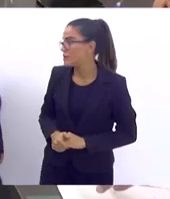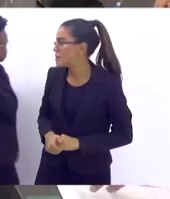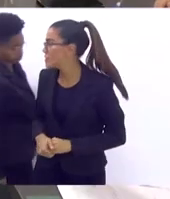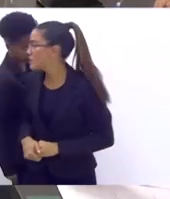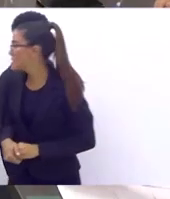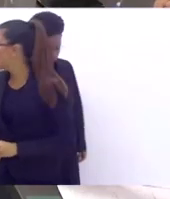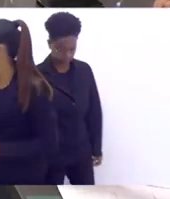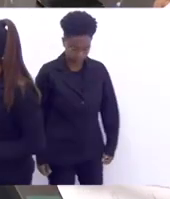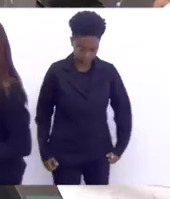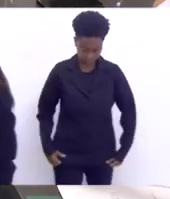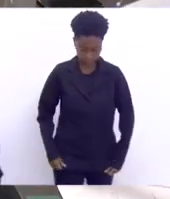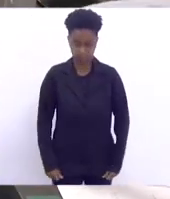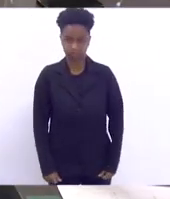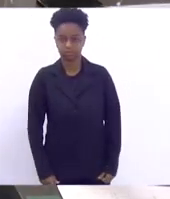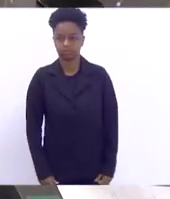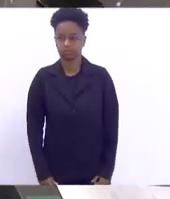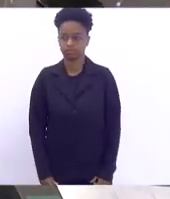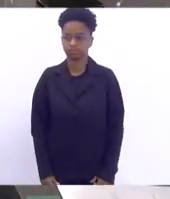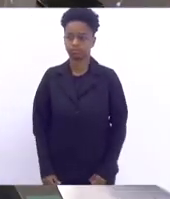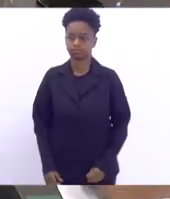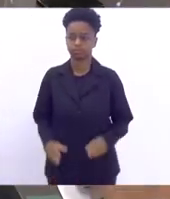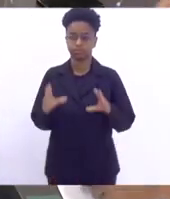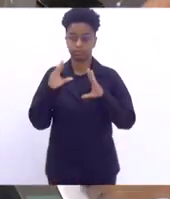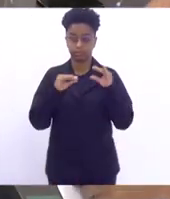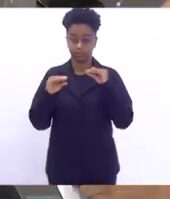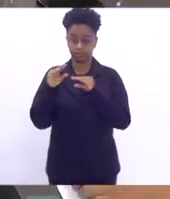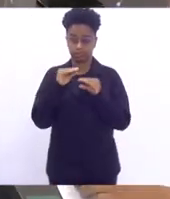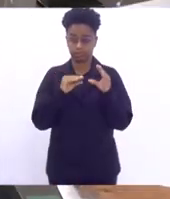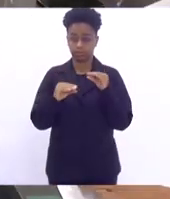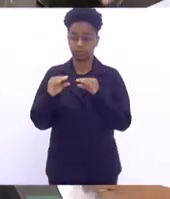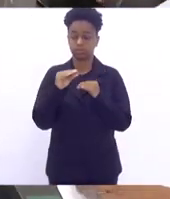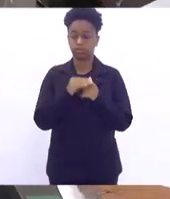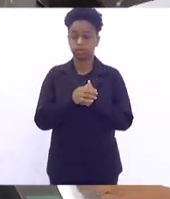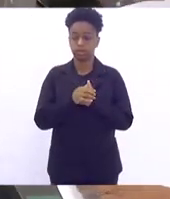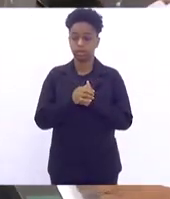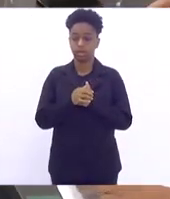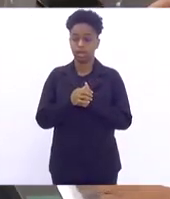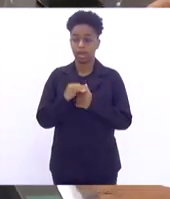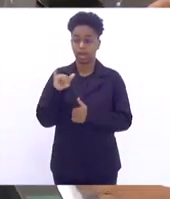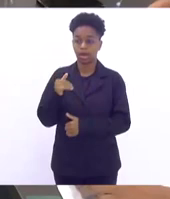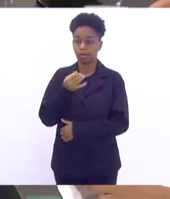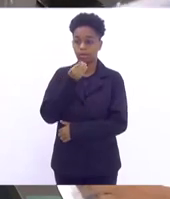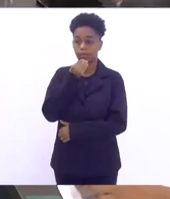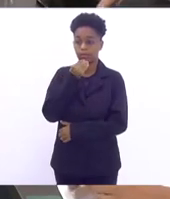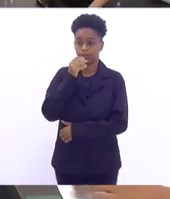Verônica foi no banheiro aproveitar ausência do banheiro